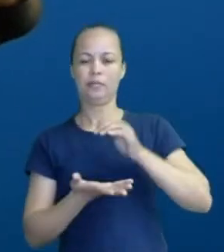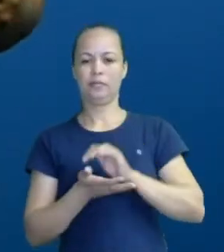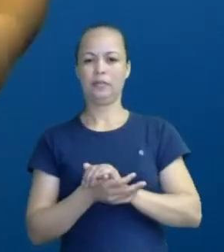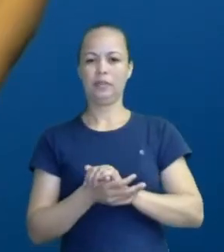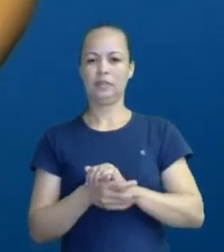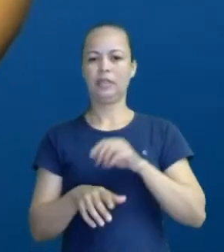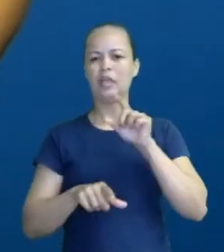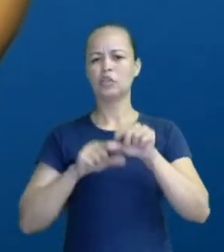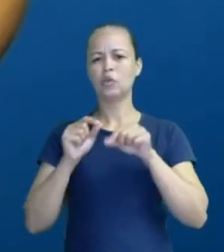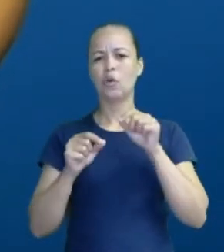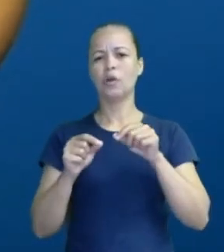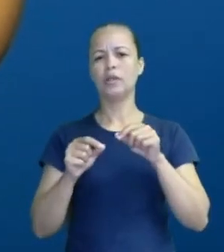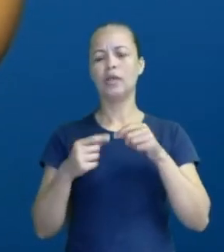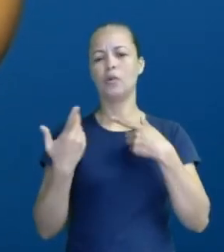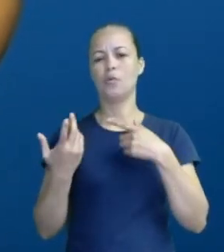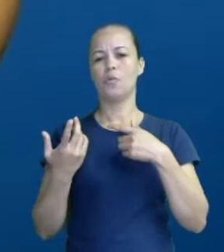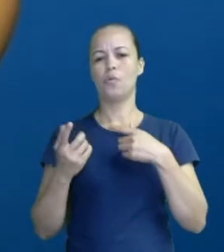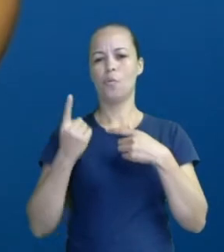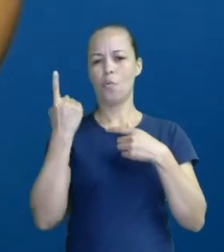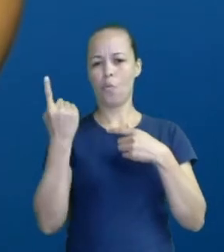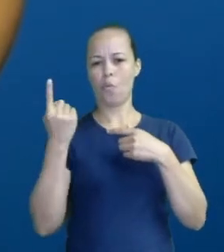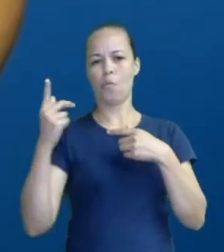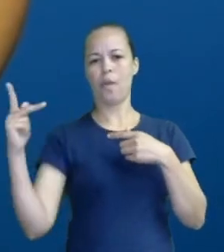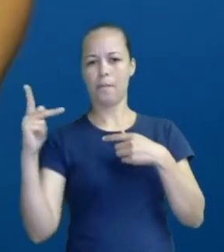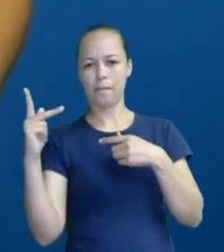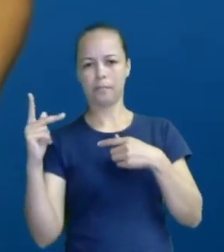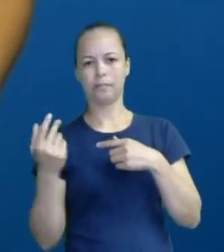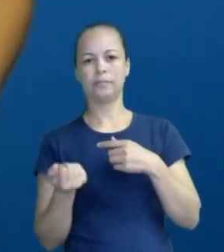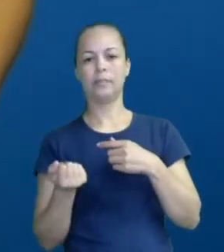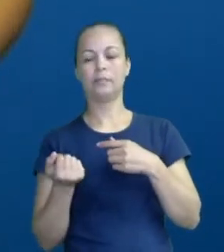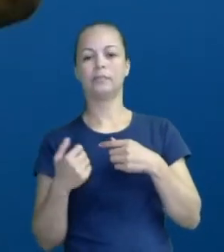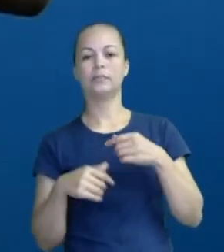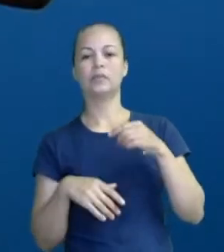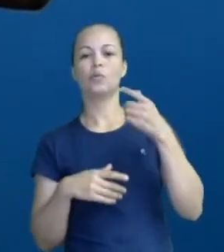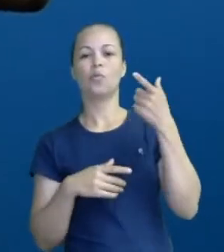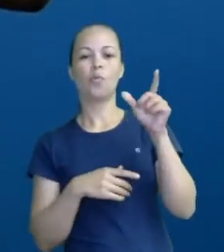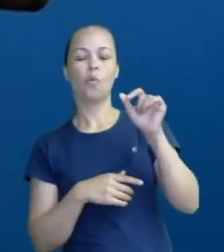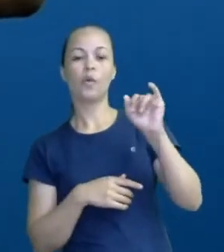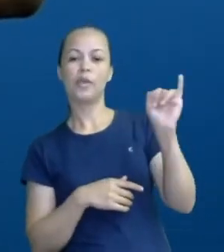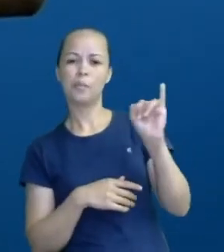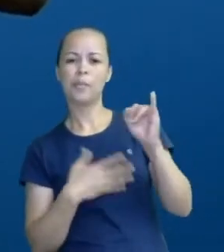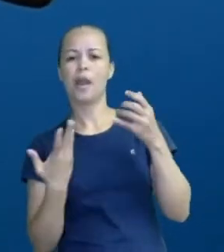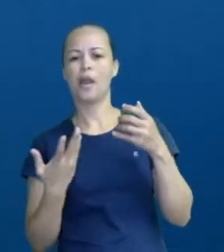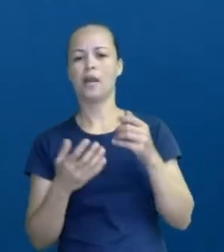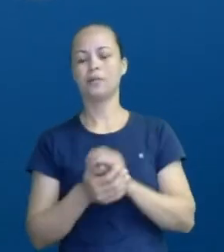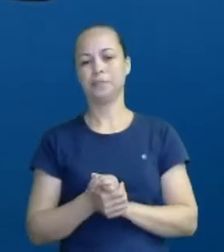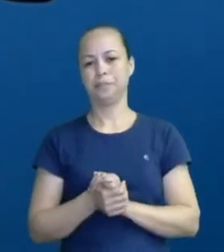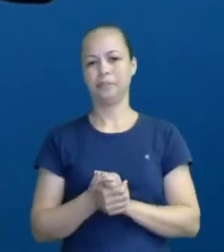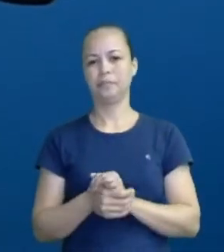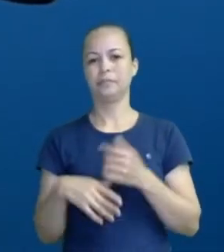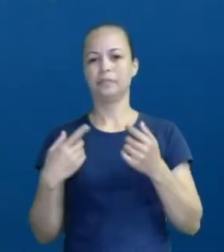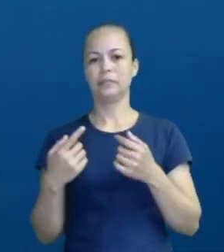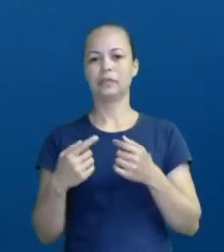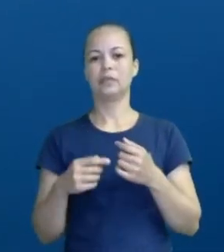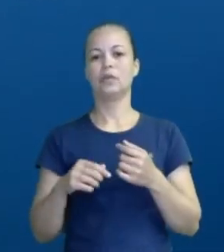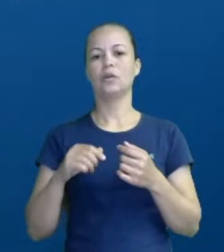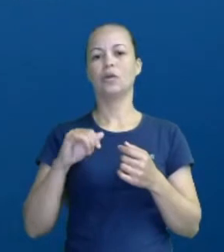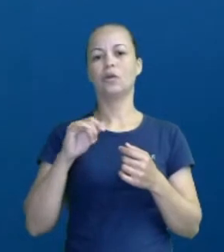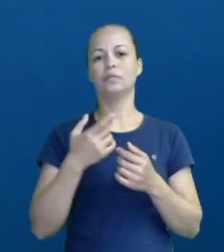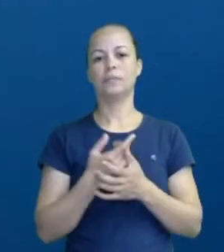Um é par, o outro é ímpar. E a gente mostrava o dedinho. Então, a gente sempre contava. 1 é